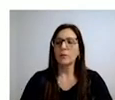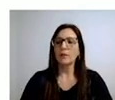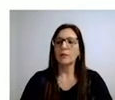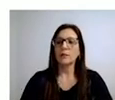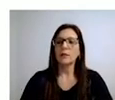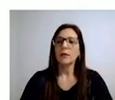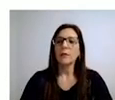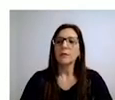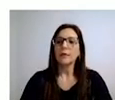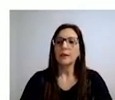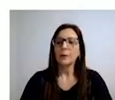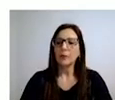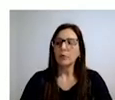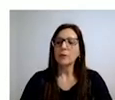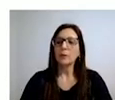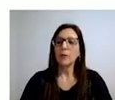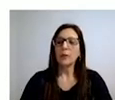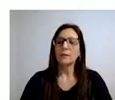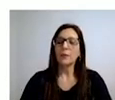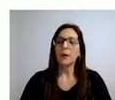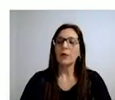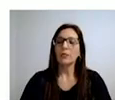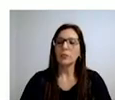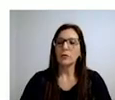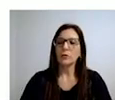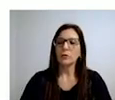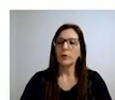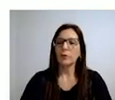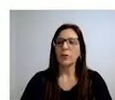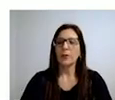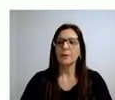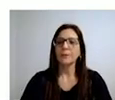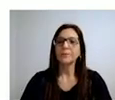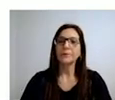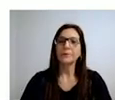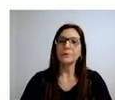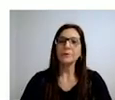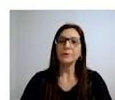ou seja, elas se adaptam aos ambientes, têm maior condições de sobrevivência.